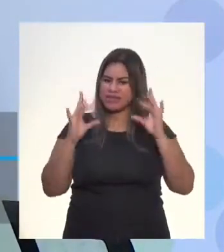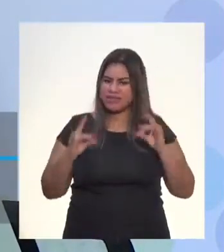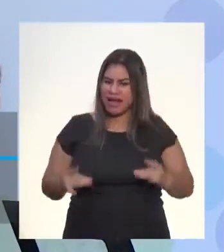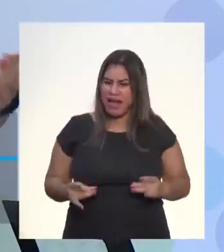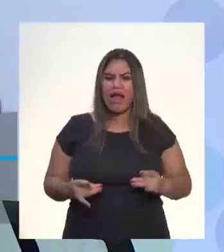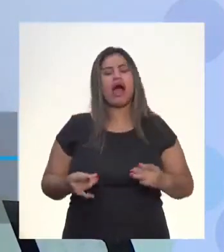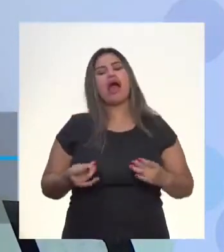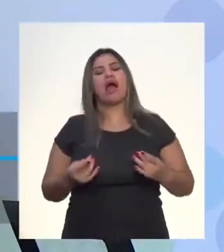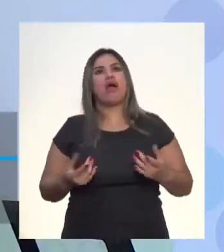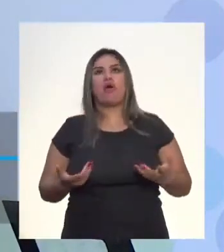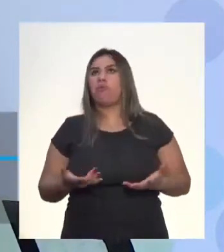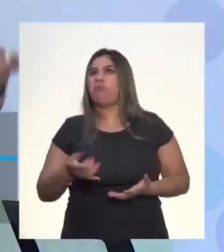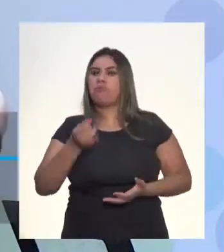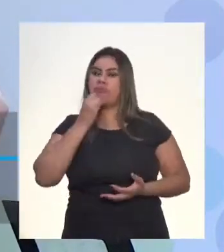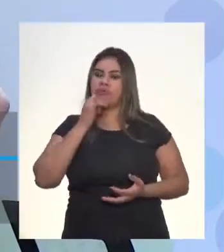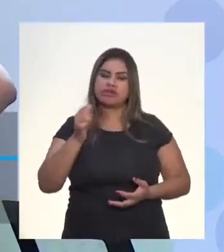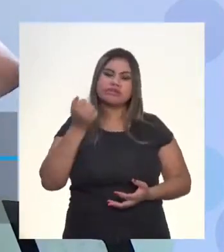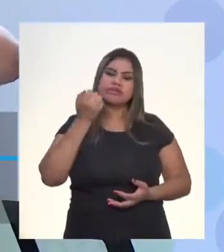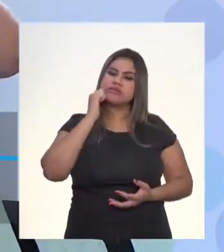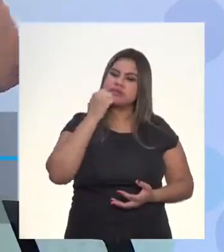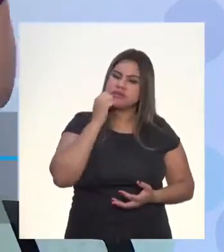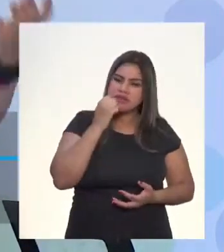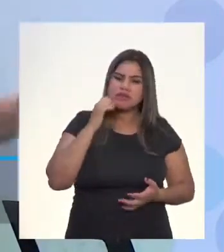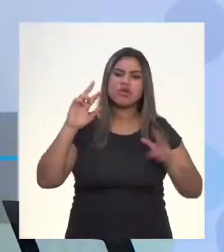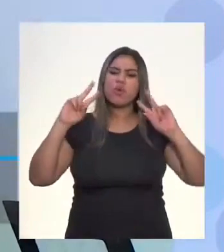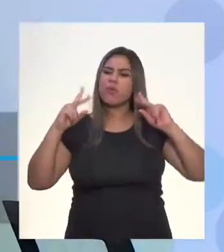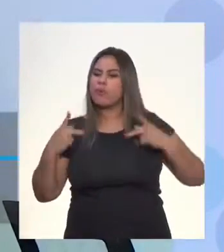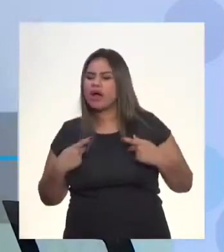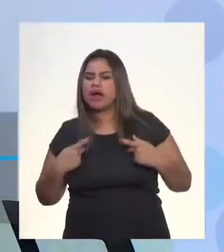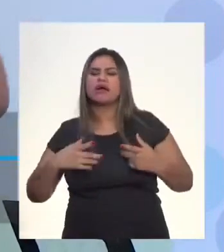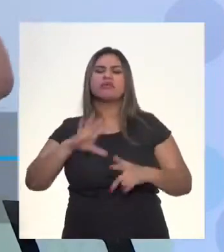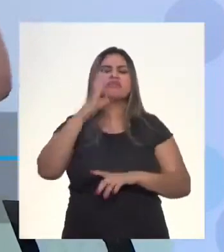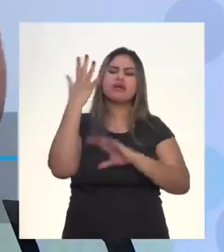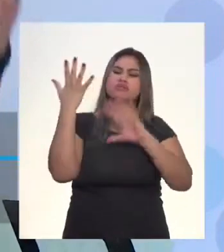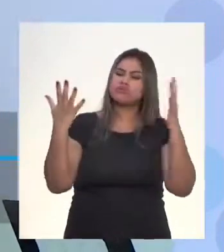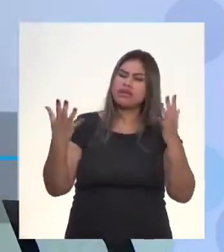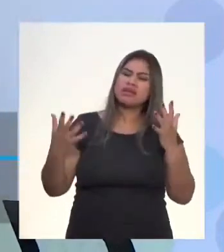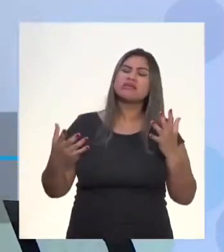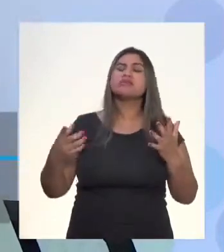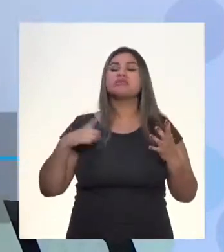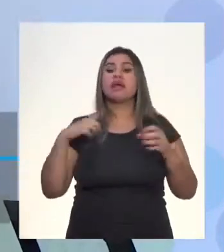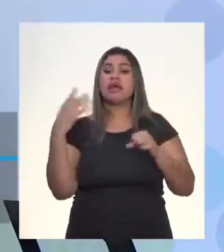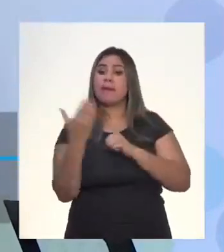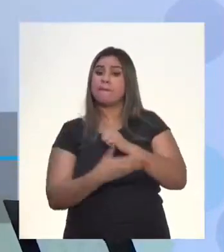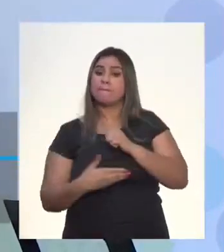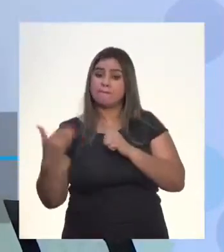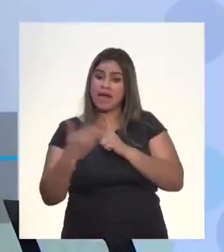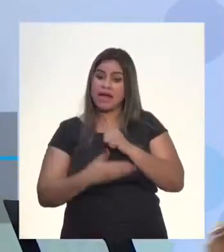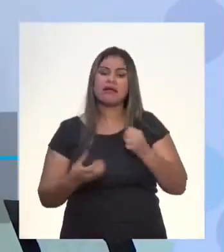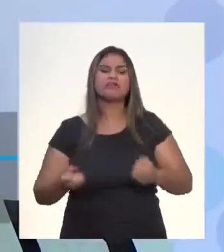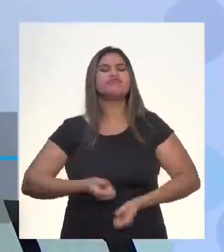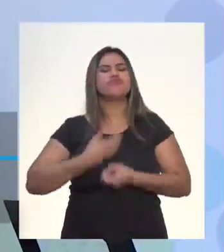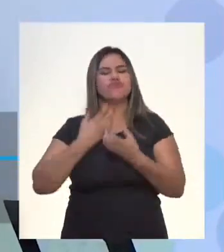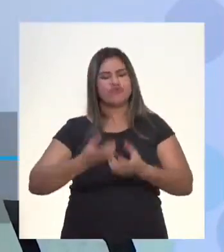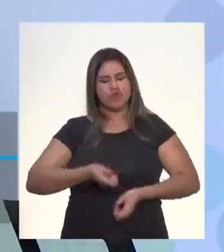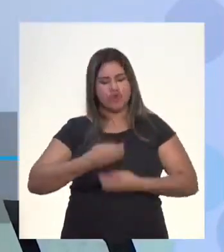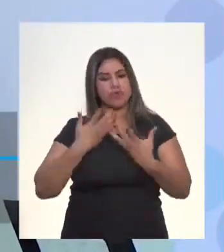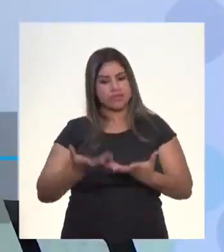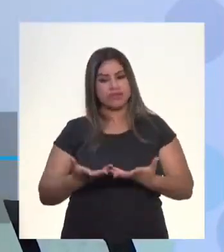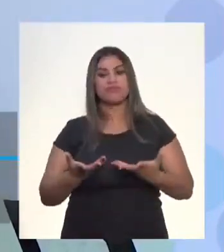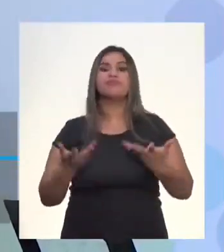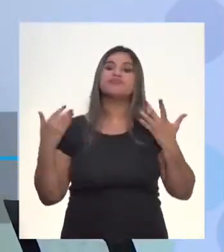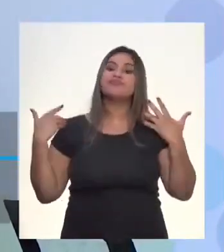em qualquer área, seja ciências humanas, ciências da natureza, existe um embasamento em dados. Então,